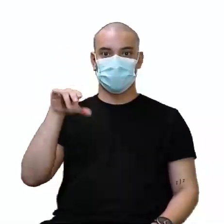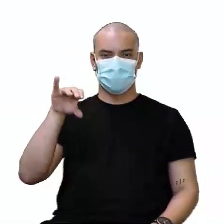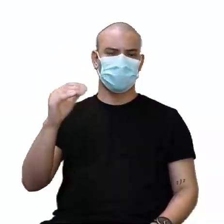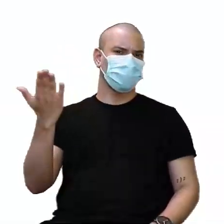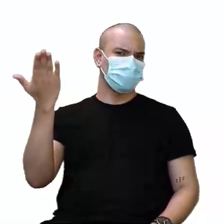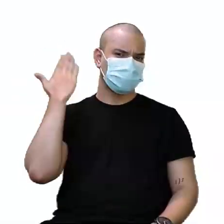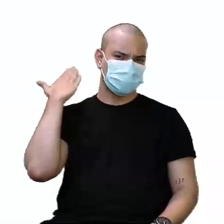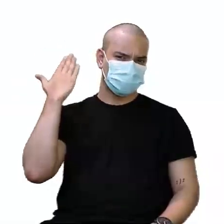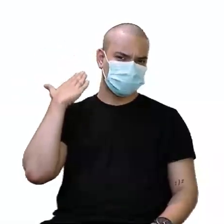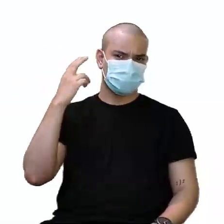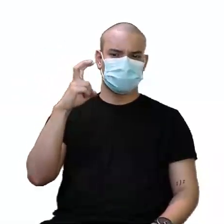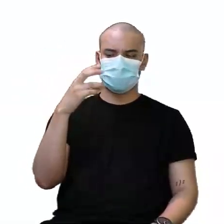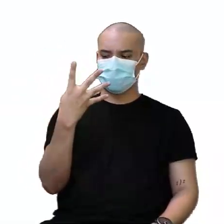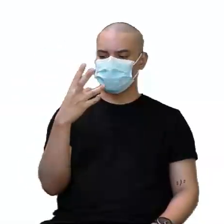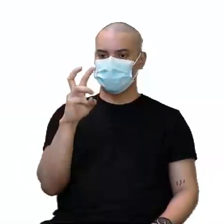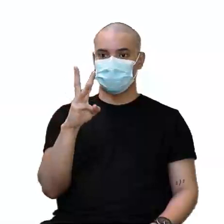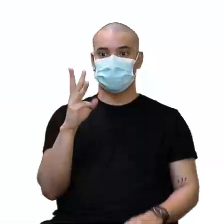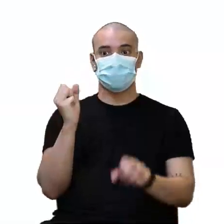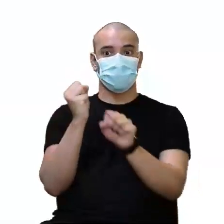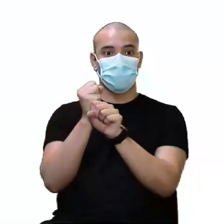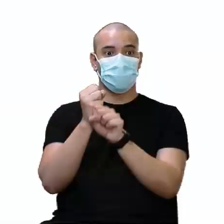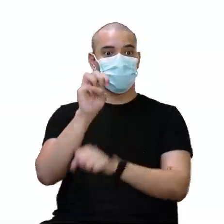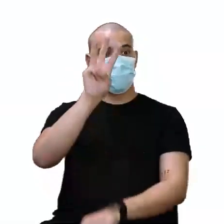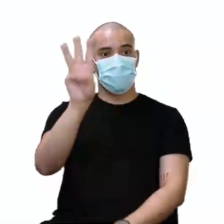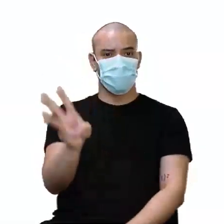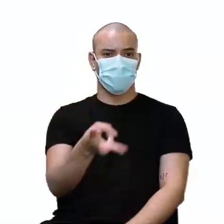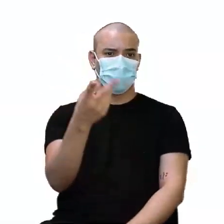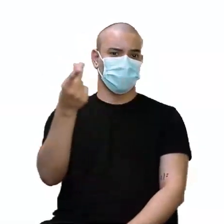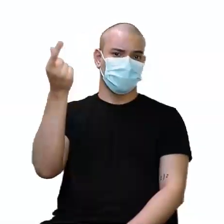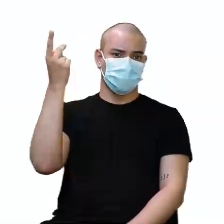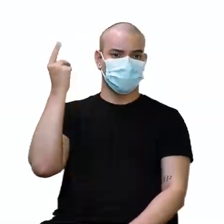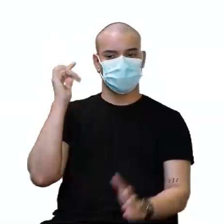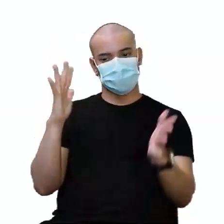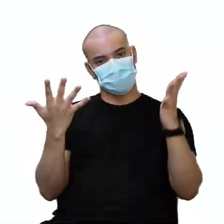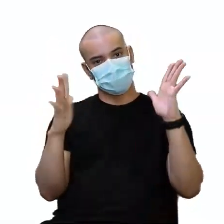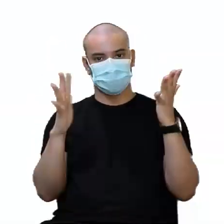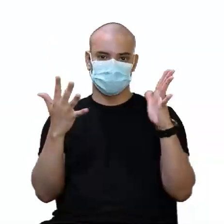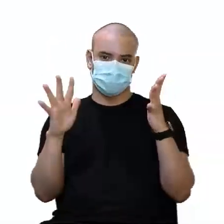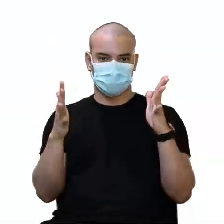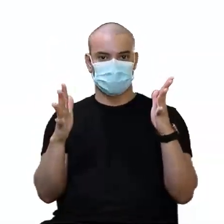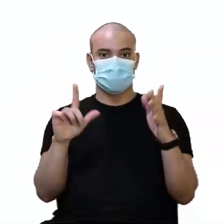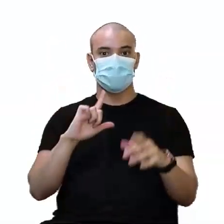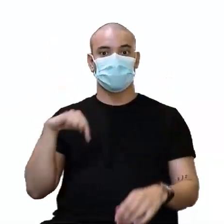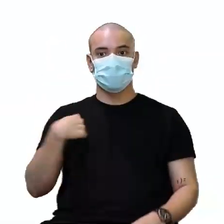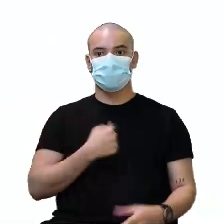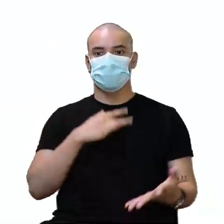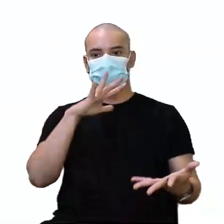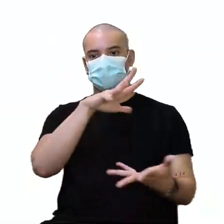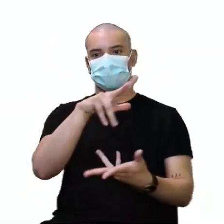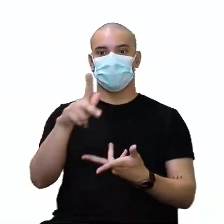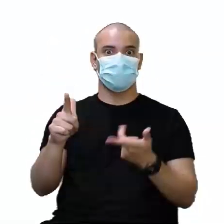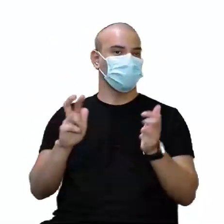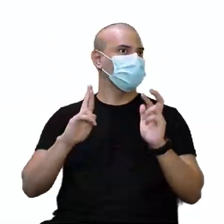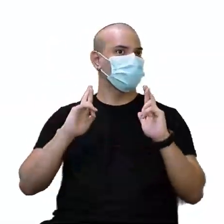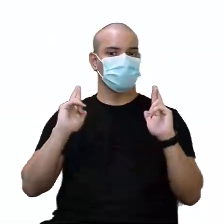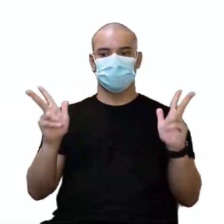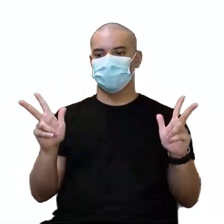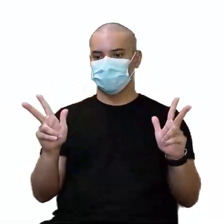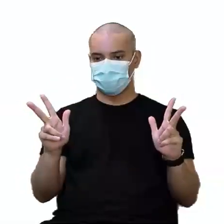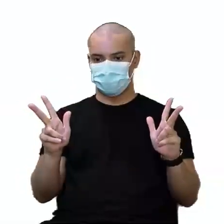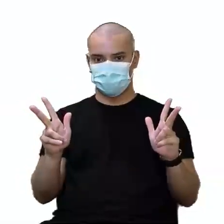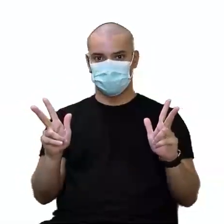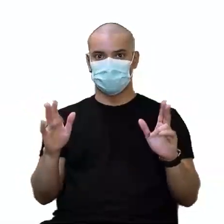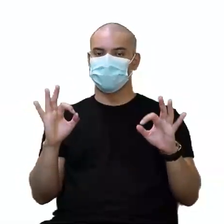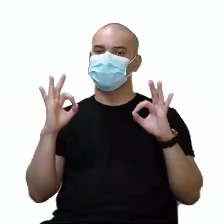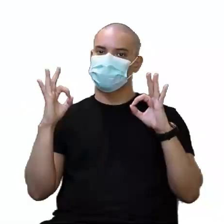pré-cambriano, há 543 milhões de anos aproximadamente, nosso planeta era muito diferente,